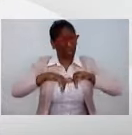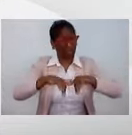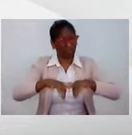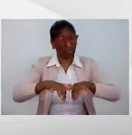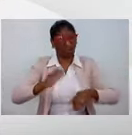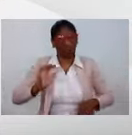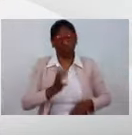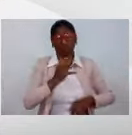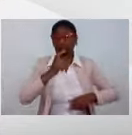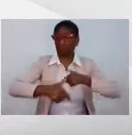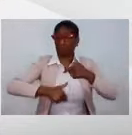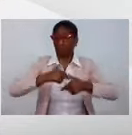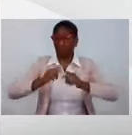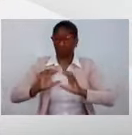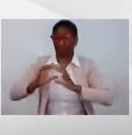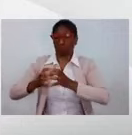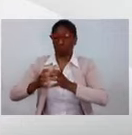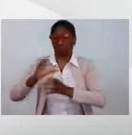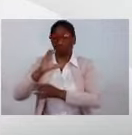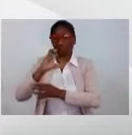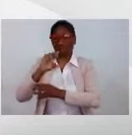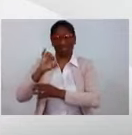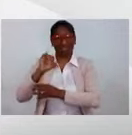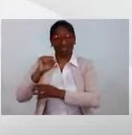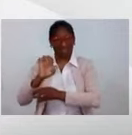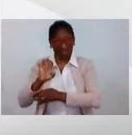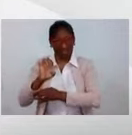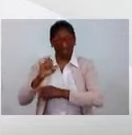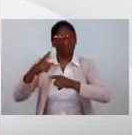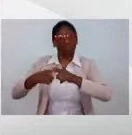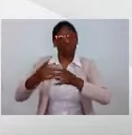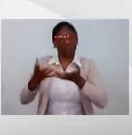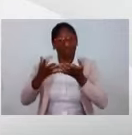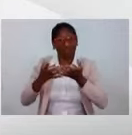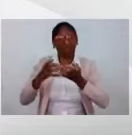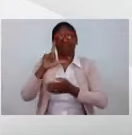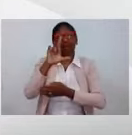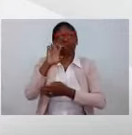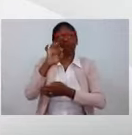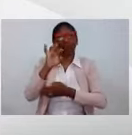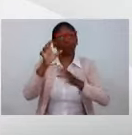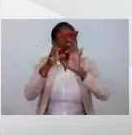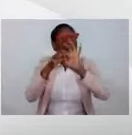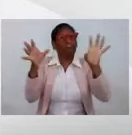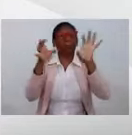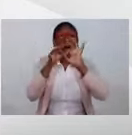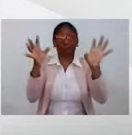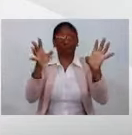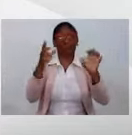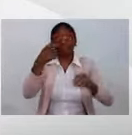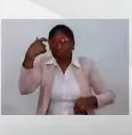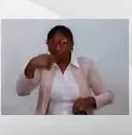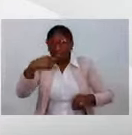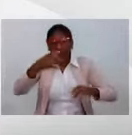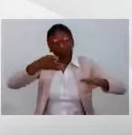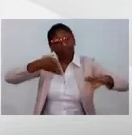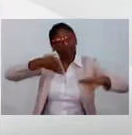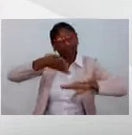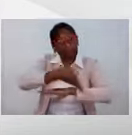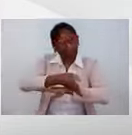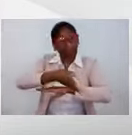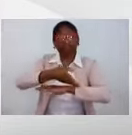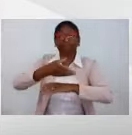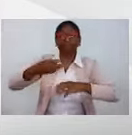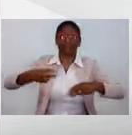como gabinete de crise. Nós vamos continuar trabalhando também para manter os leitos abertos, mesmo com o subfinanciamento que